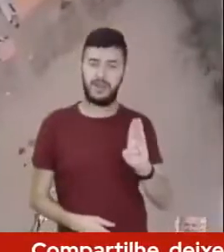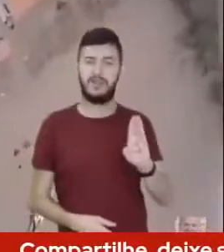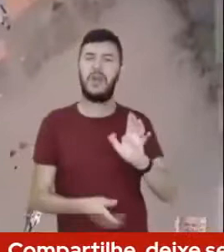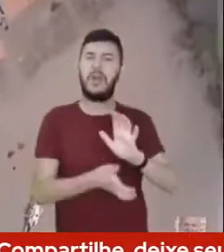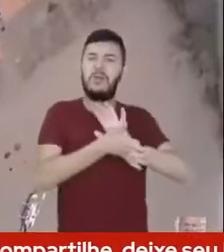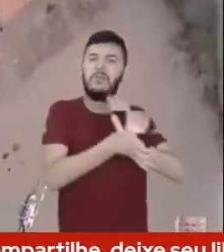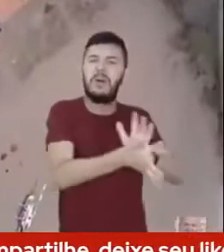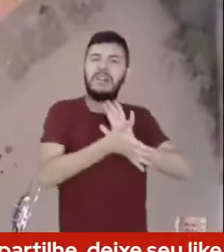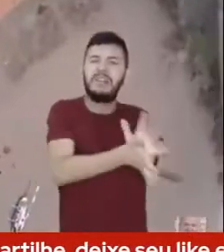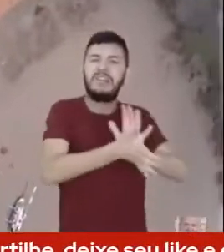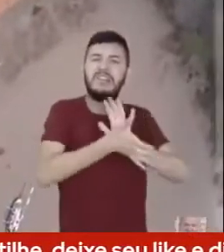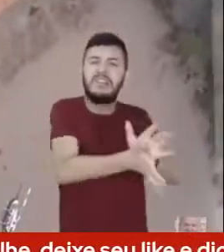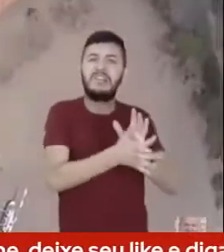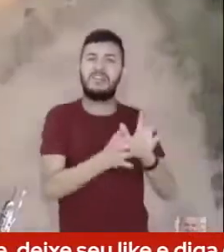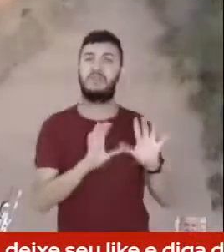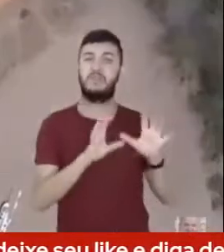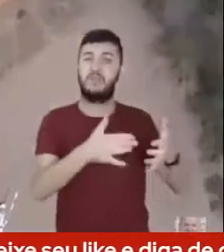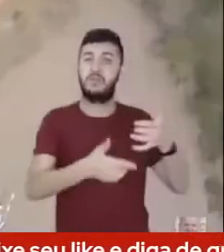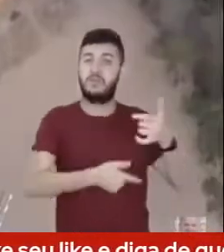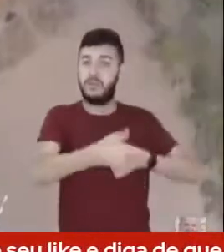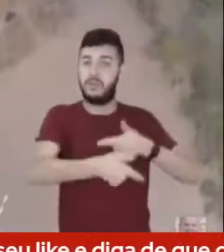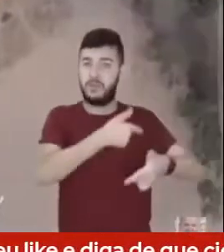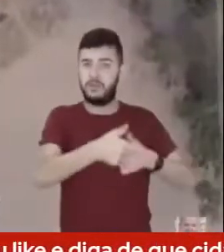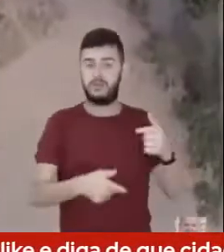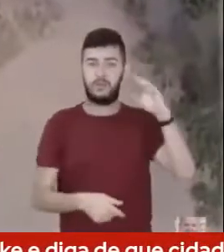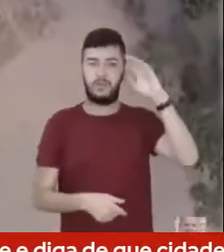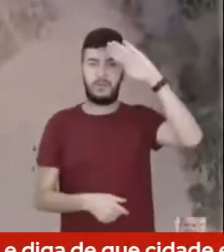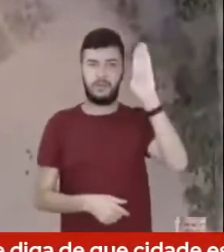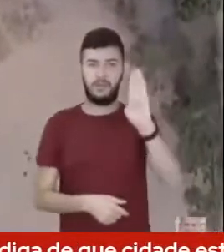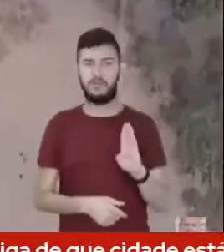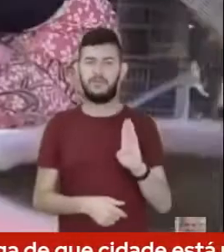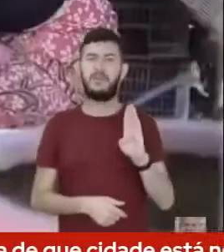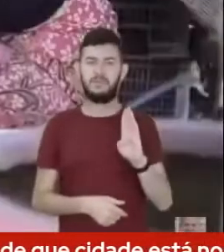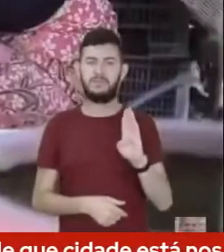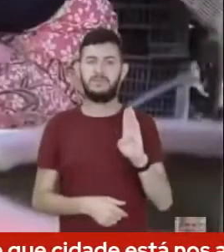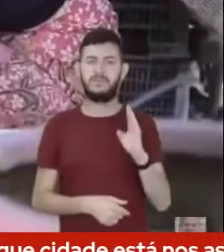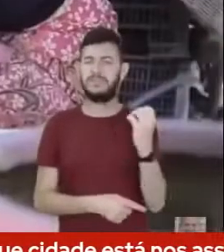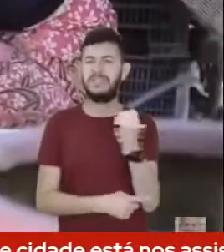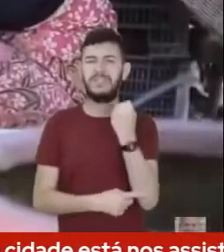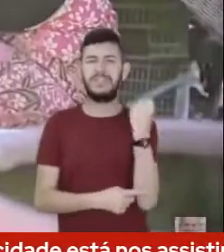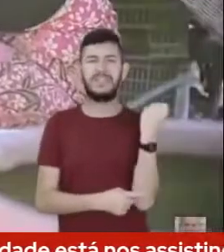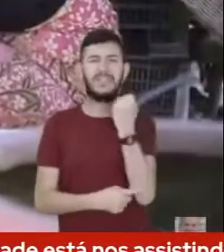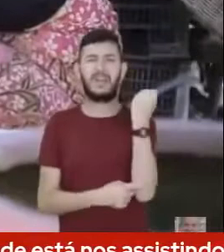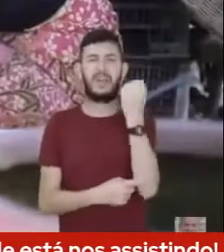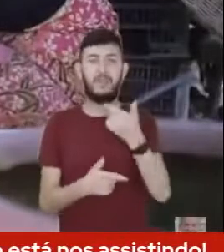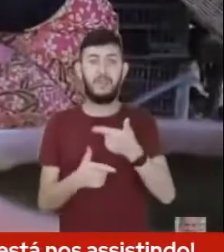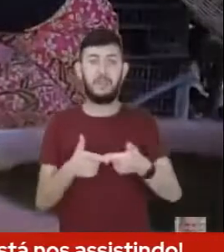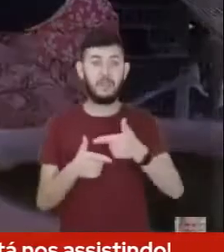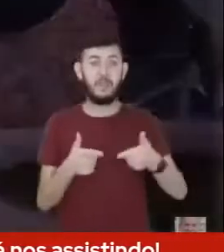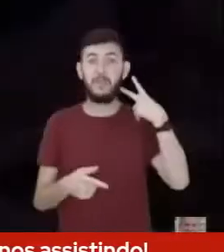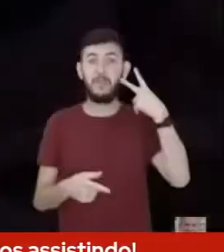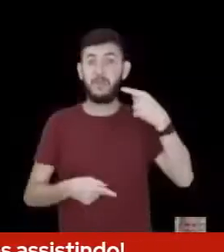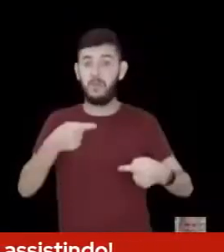a cara de um Brasil que sofre uma gravíssima crise política, econômica e social.